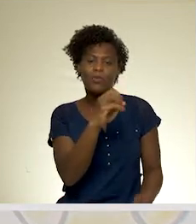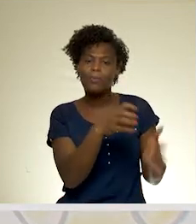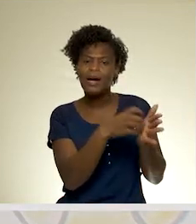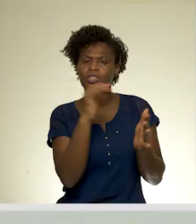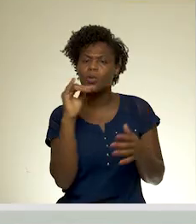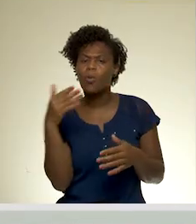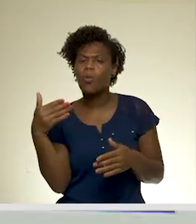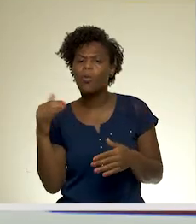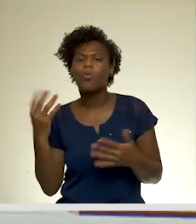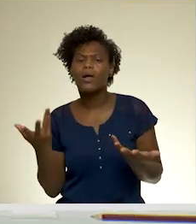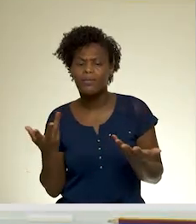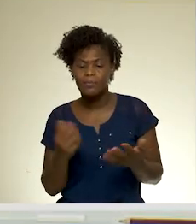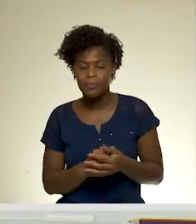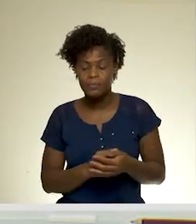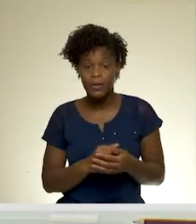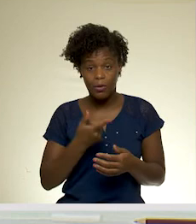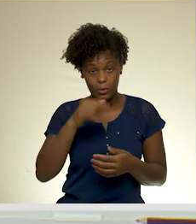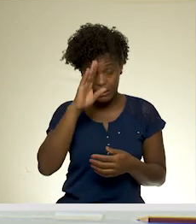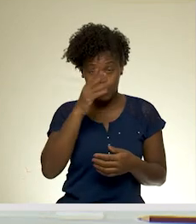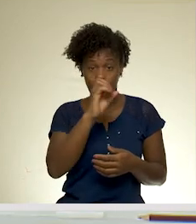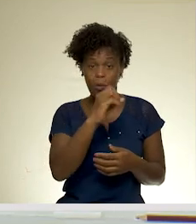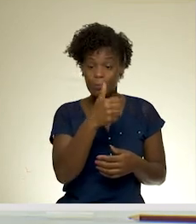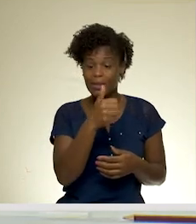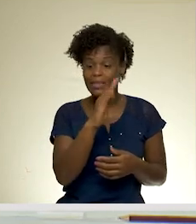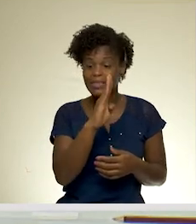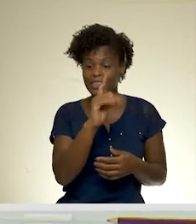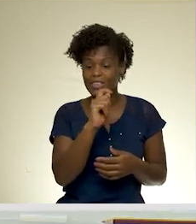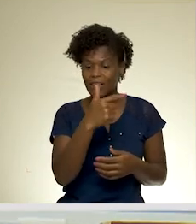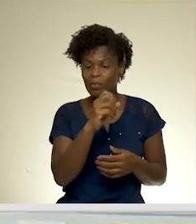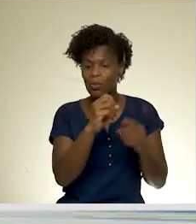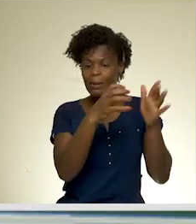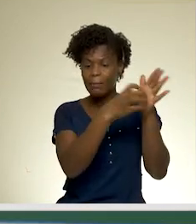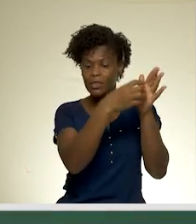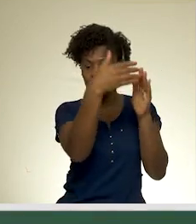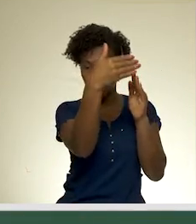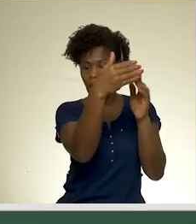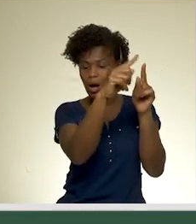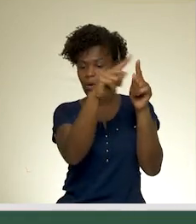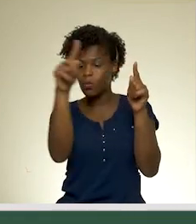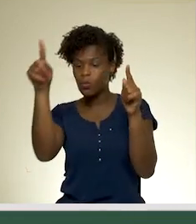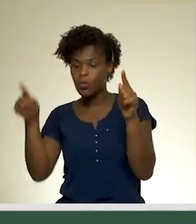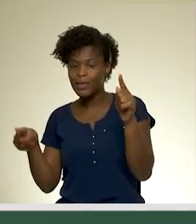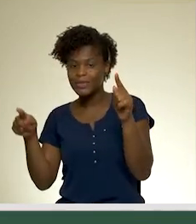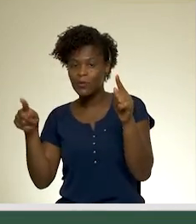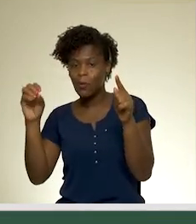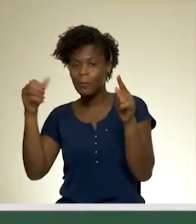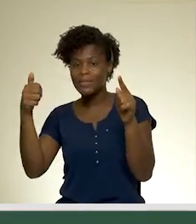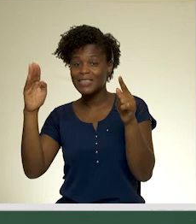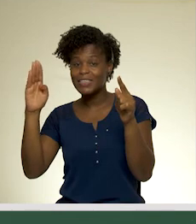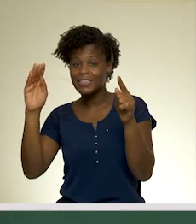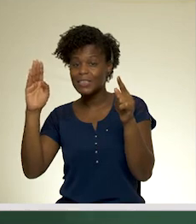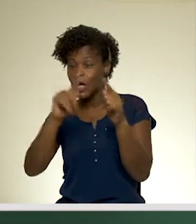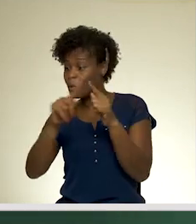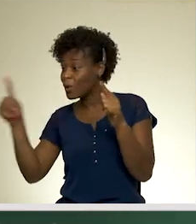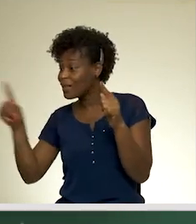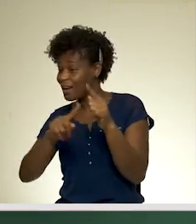1? Objeto da imagem 1. Imagem 1, qual é o objeto? O objeto é